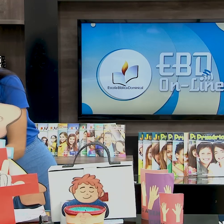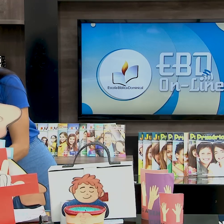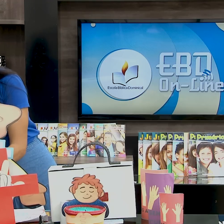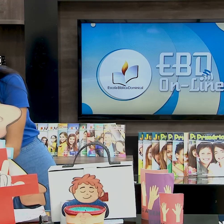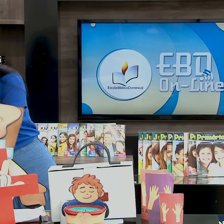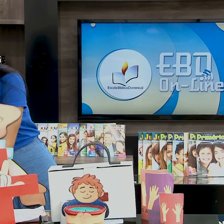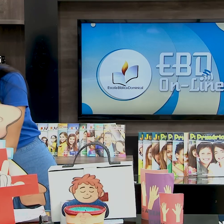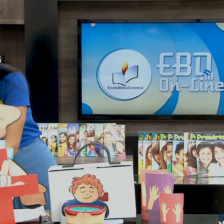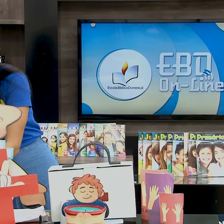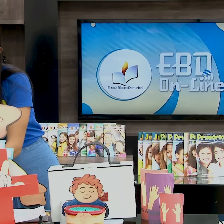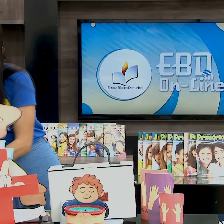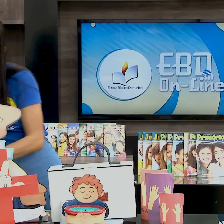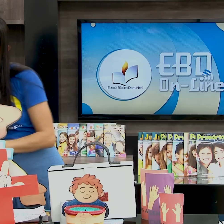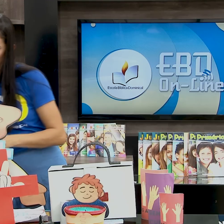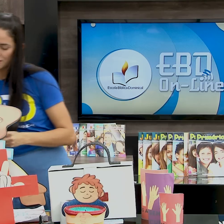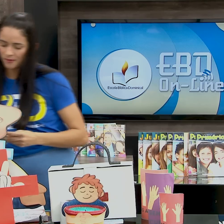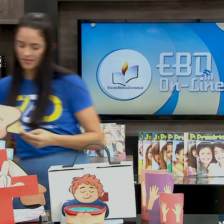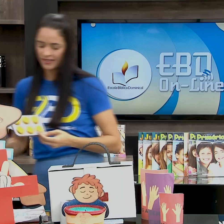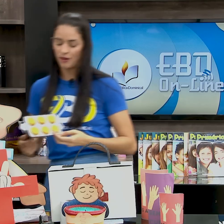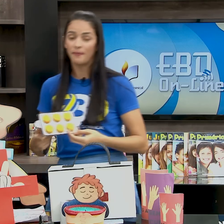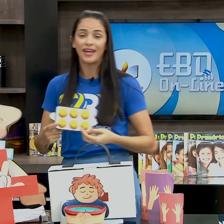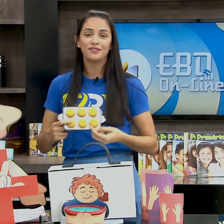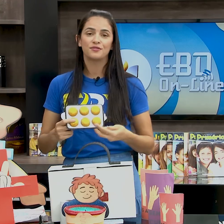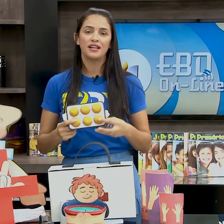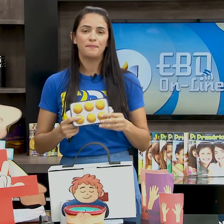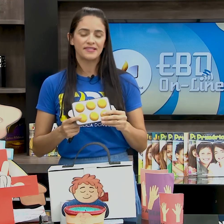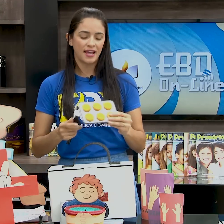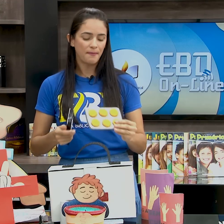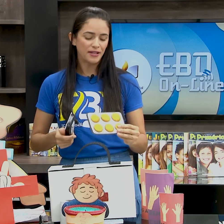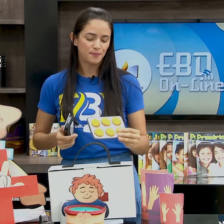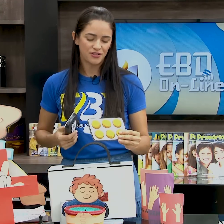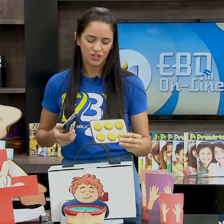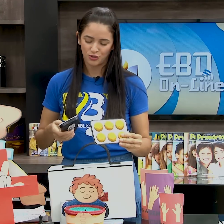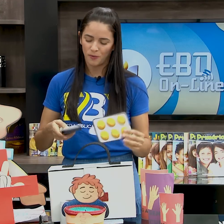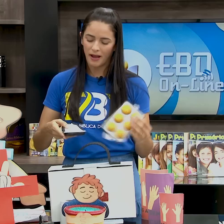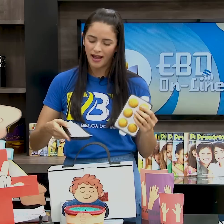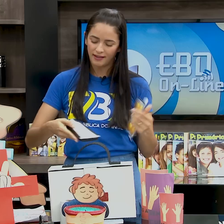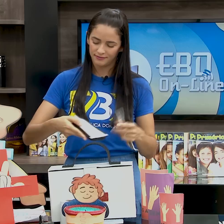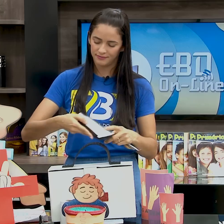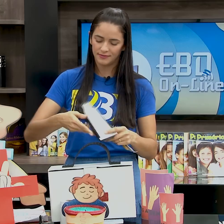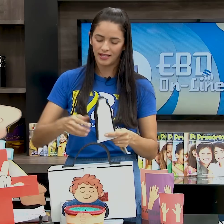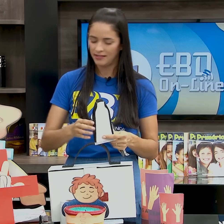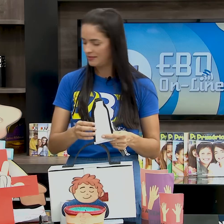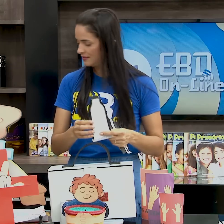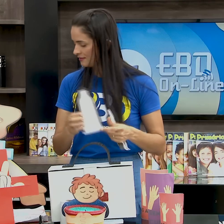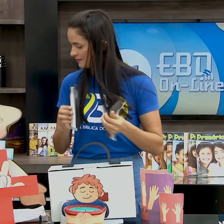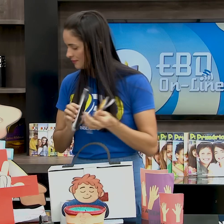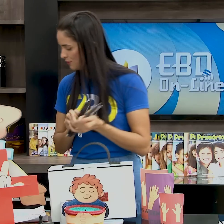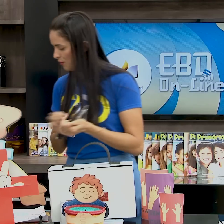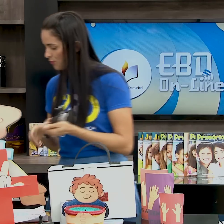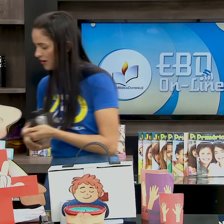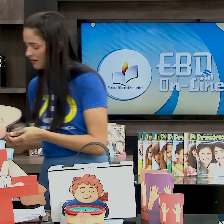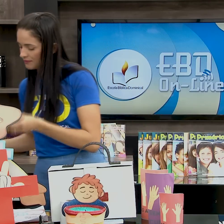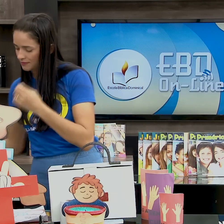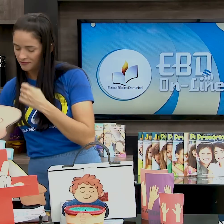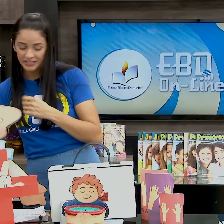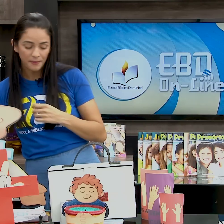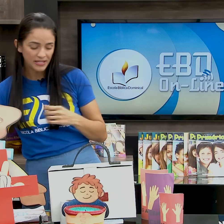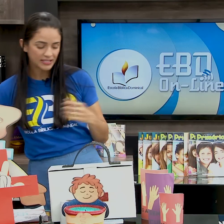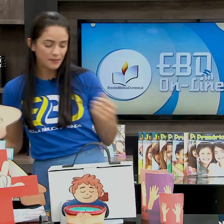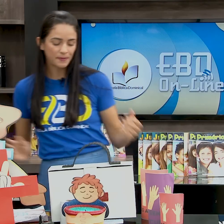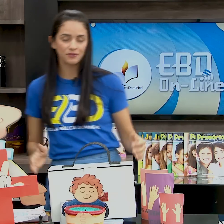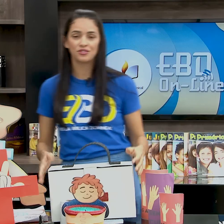quando nós estamos doentes nós vamos até ao médico e ele passa remédio para a gente tomar né ou alguma